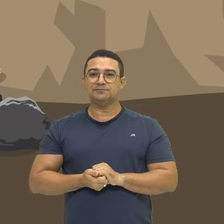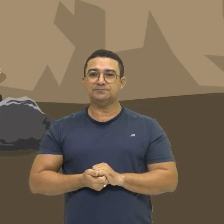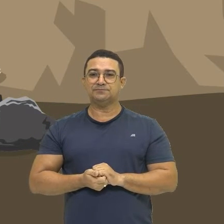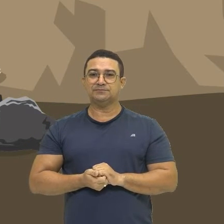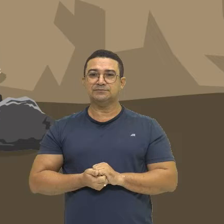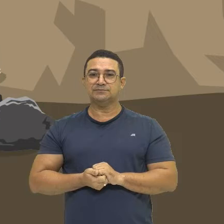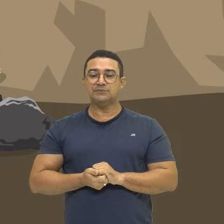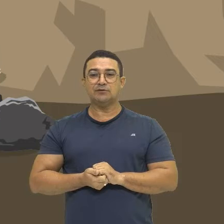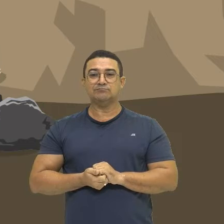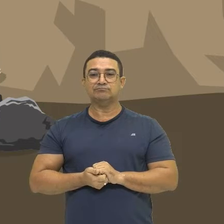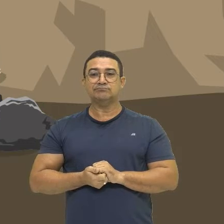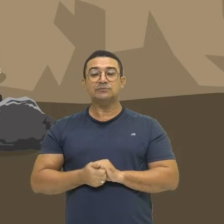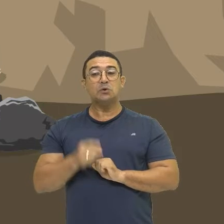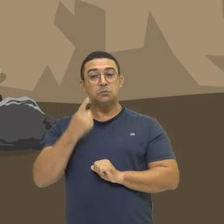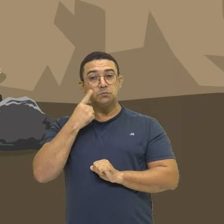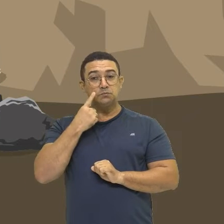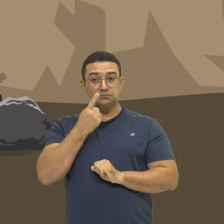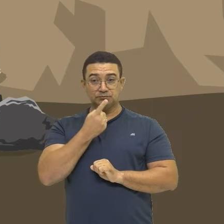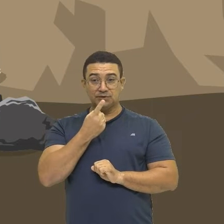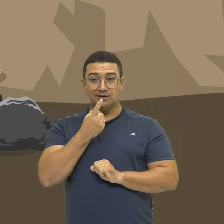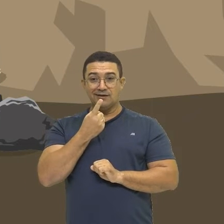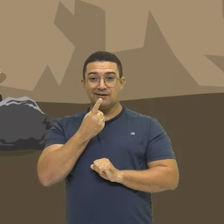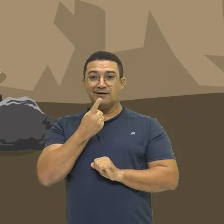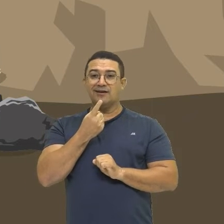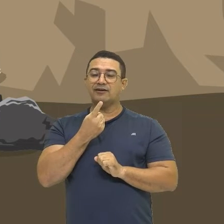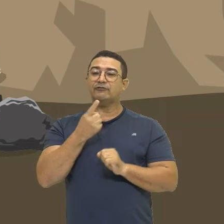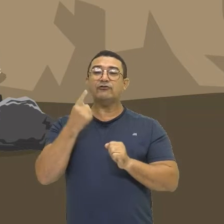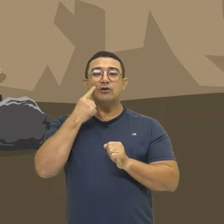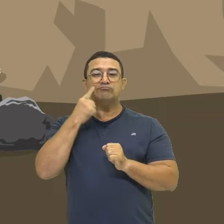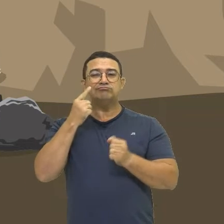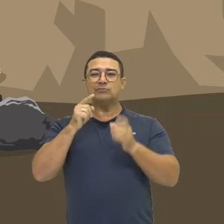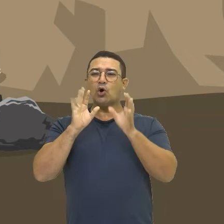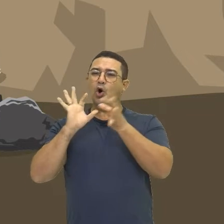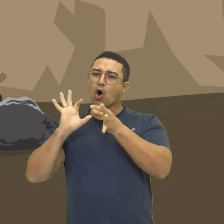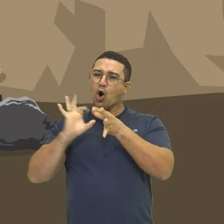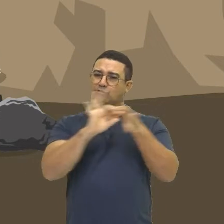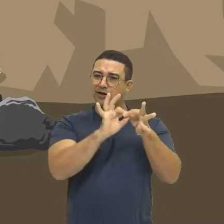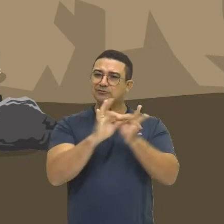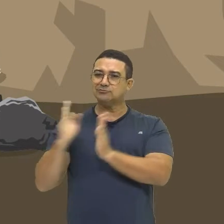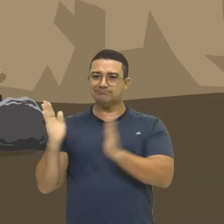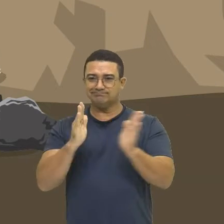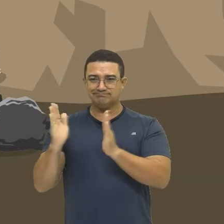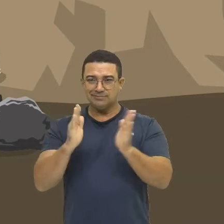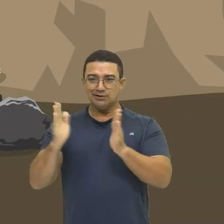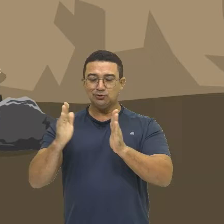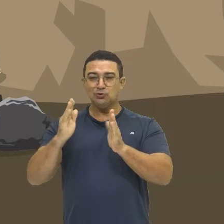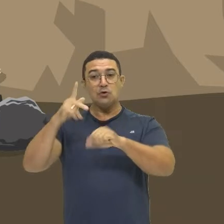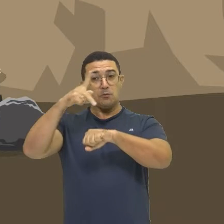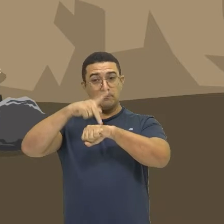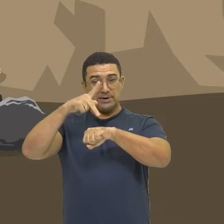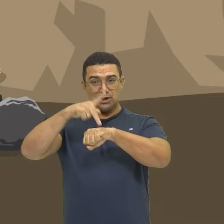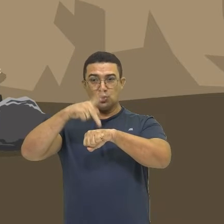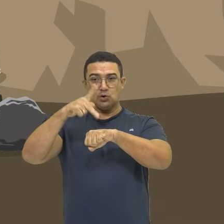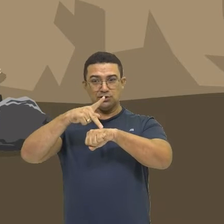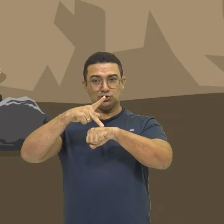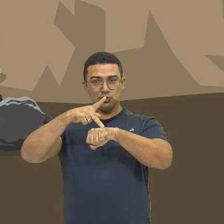uma vez, contextualizar esse período que vocês estão vendo aqui, né, do Paleolítico Inferior, o homem sendo